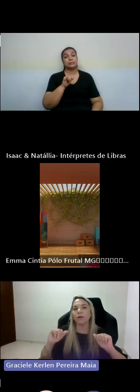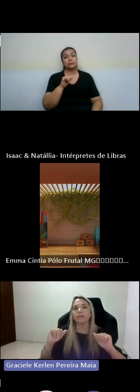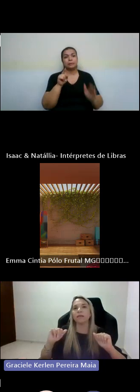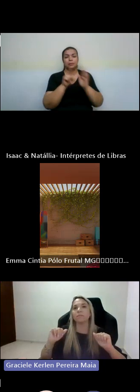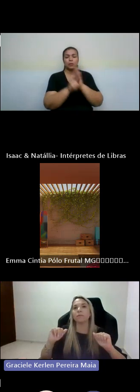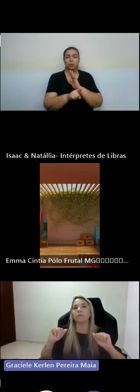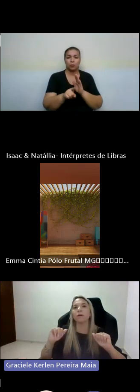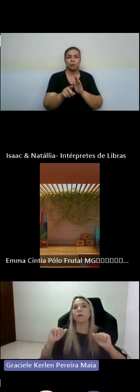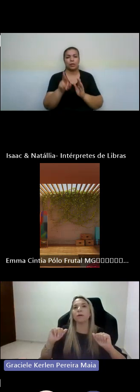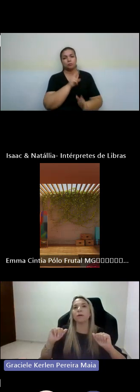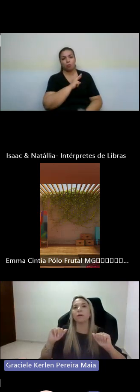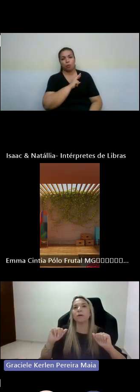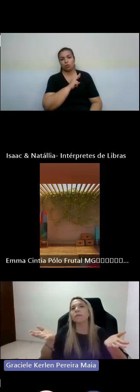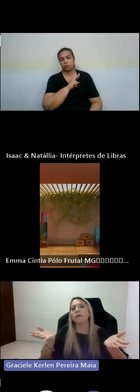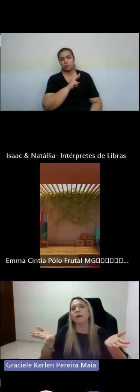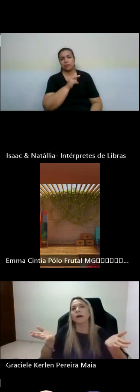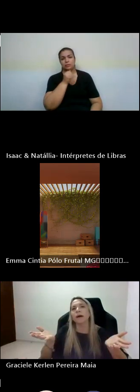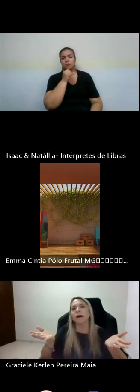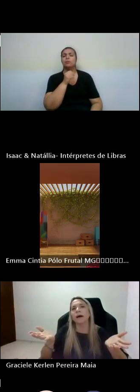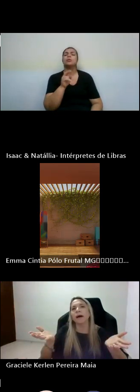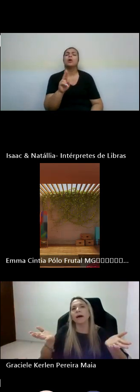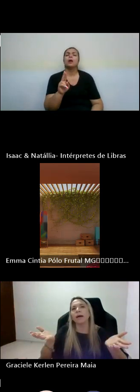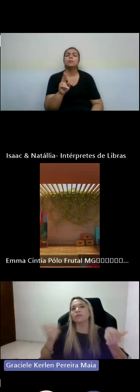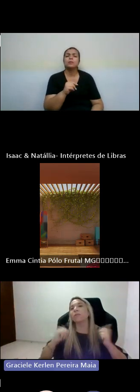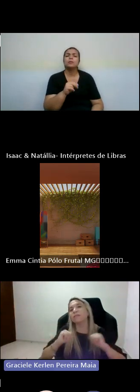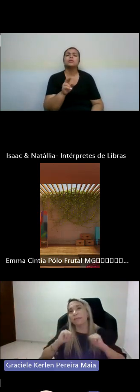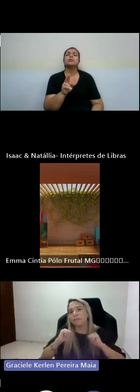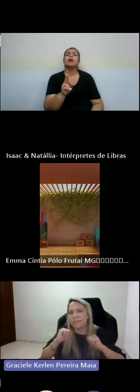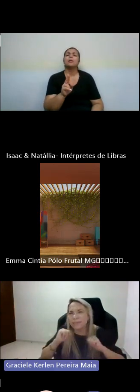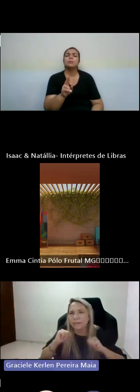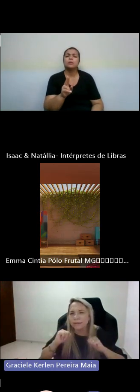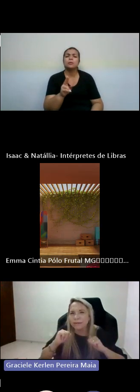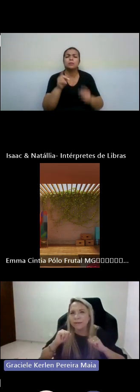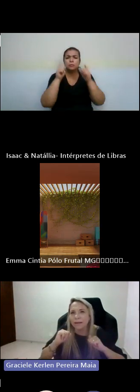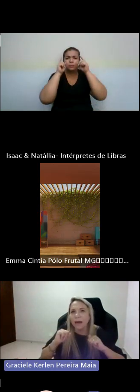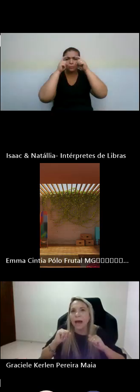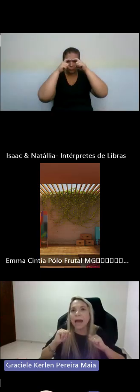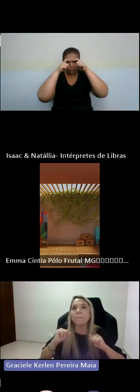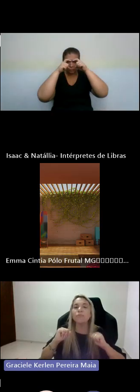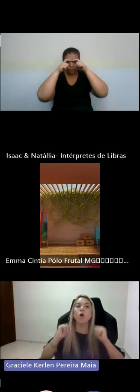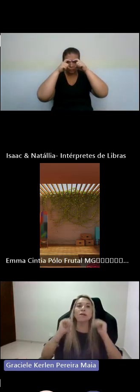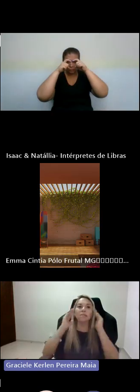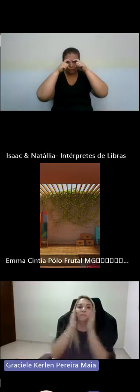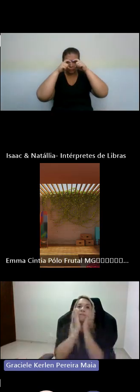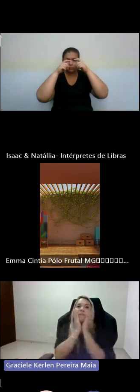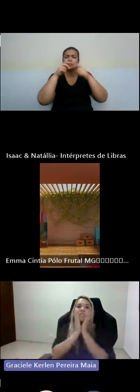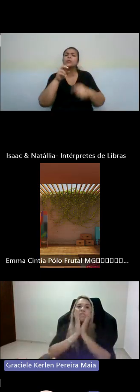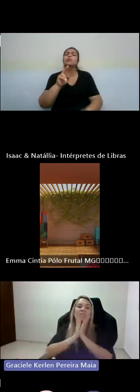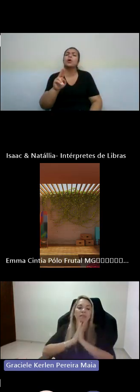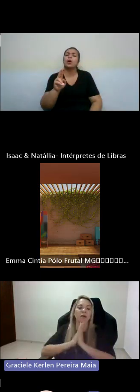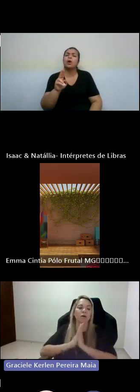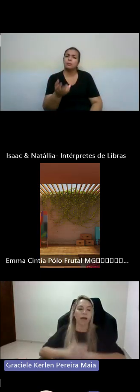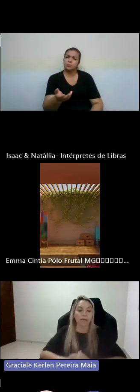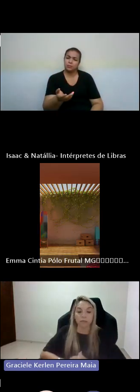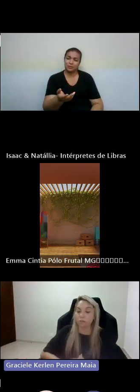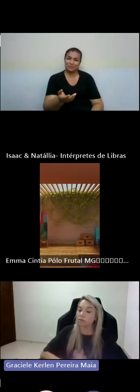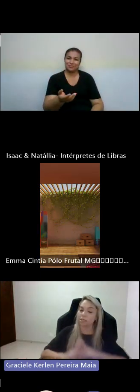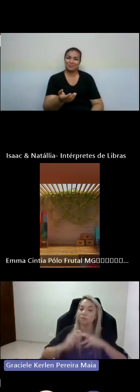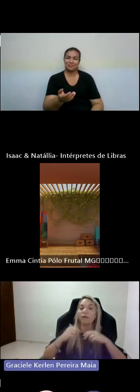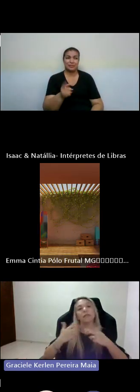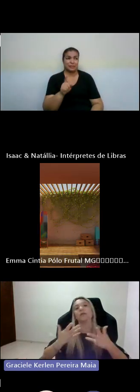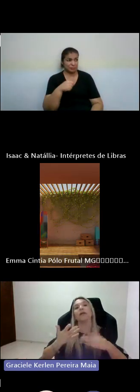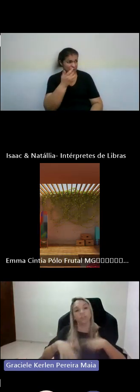não, por exemplo, qual o seu nome? A sobrancelha é franzida. Ah, nossa vida, a gente tem que decorar